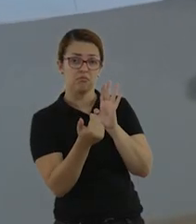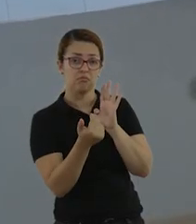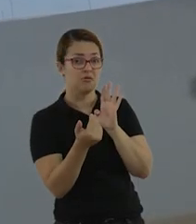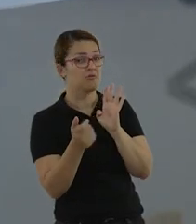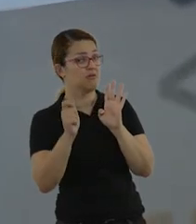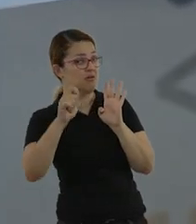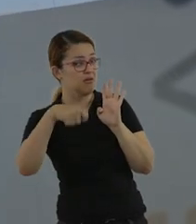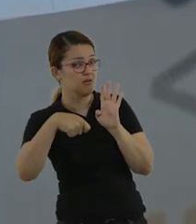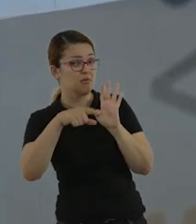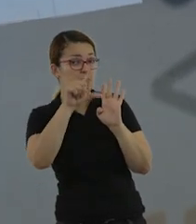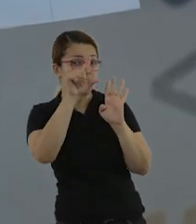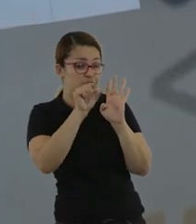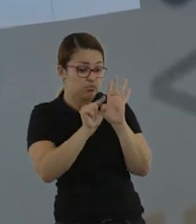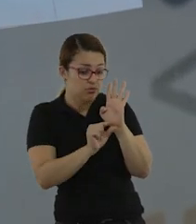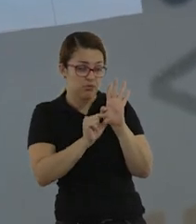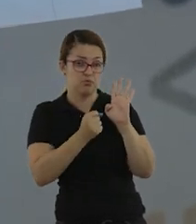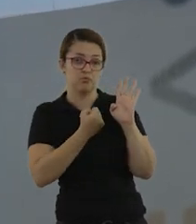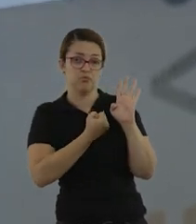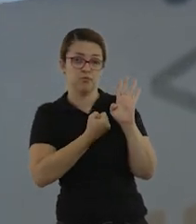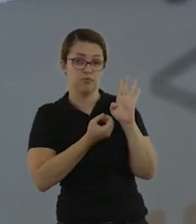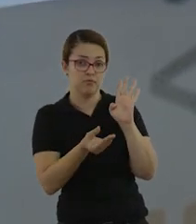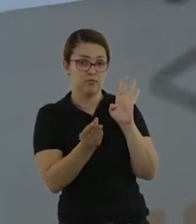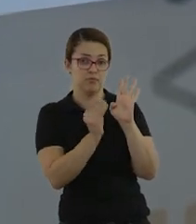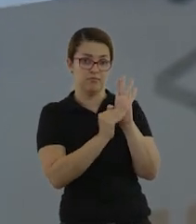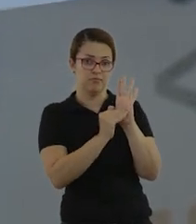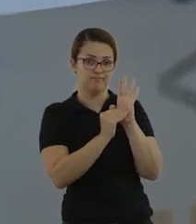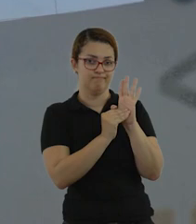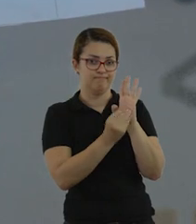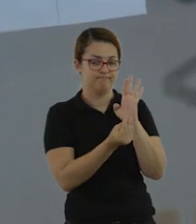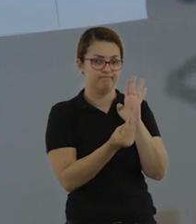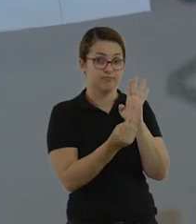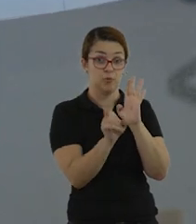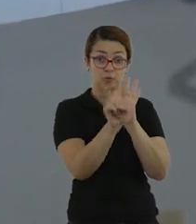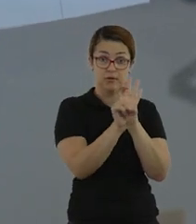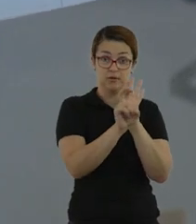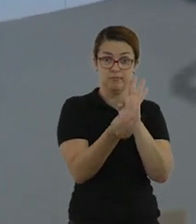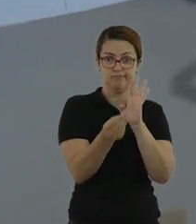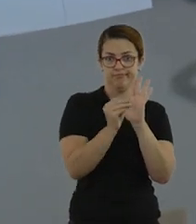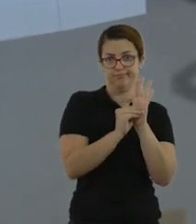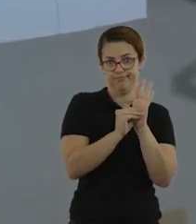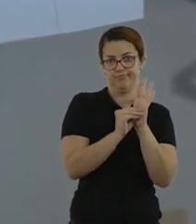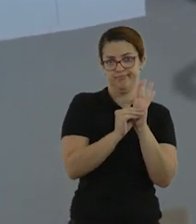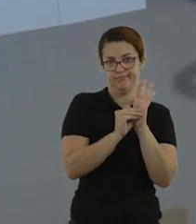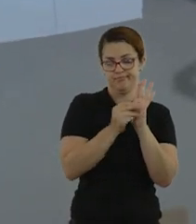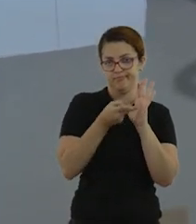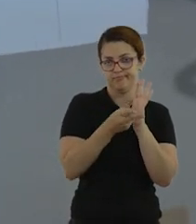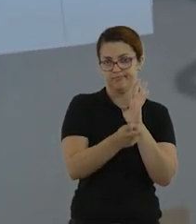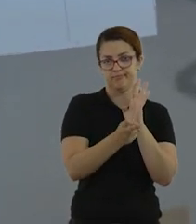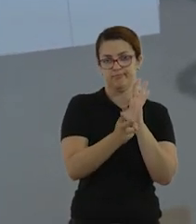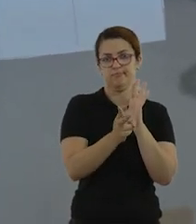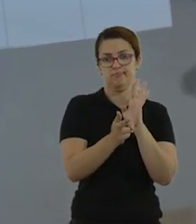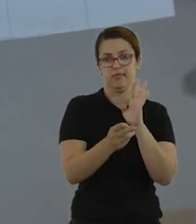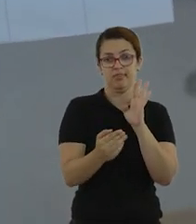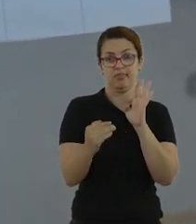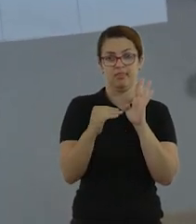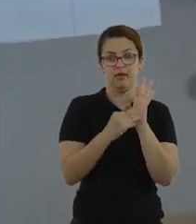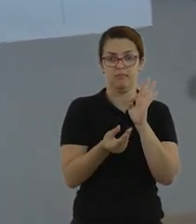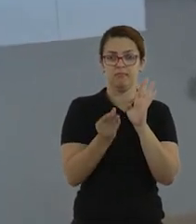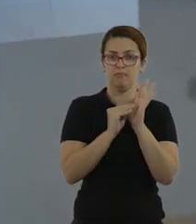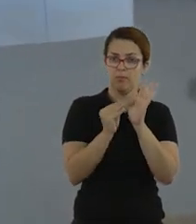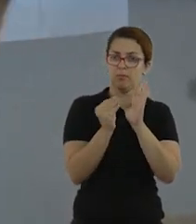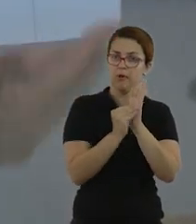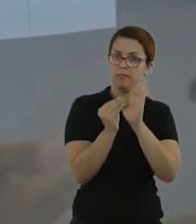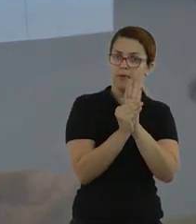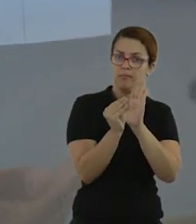dar a possibilidade de fazer o menor número. Aqui, ó, na quinta ordem. E assim sucessivamente até